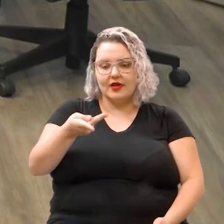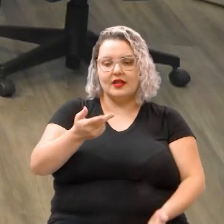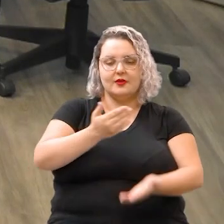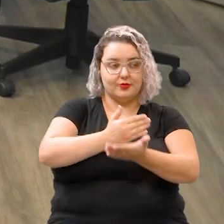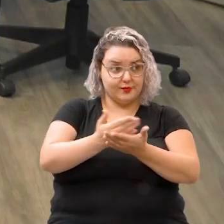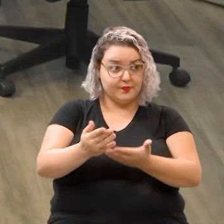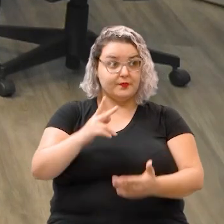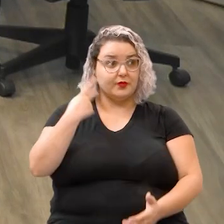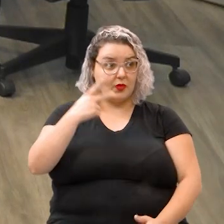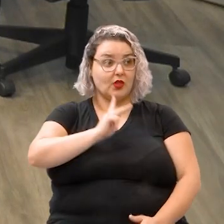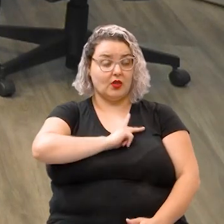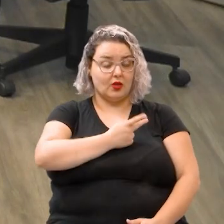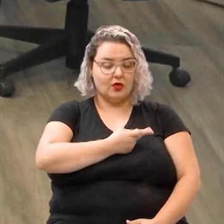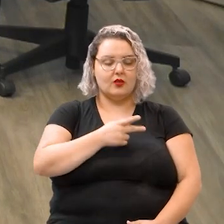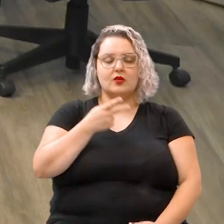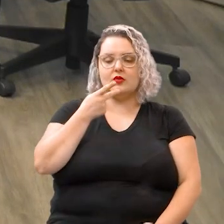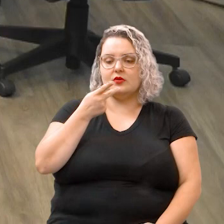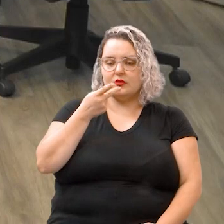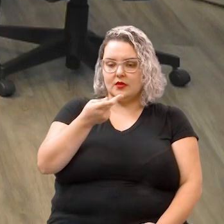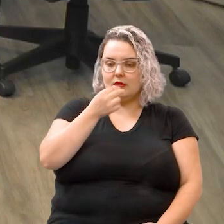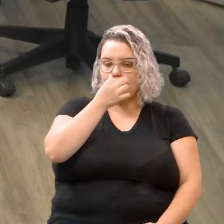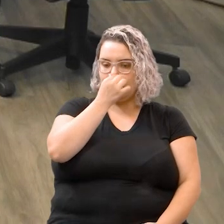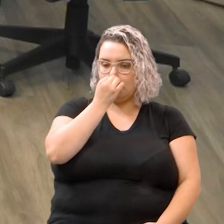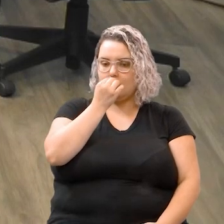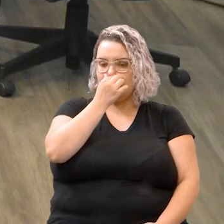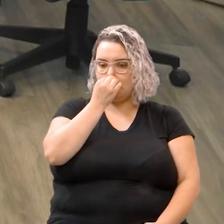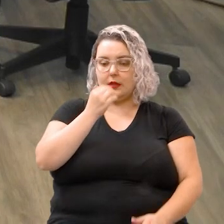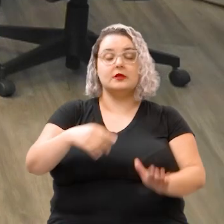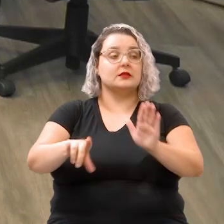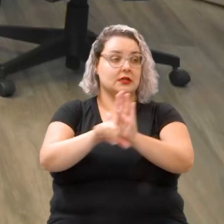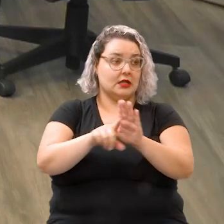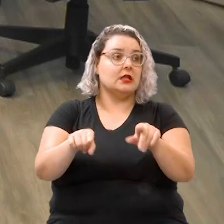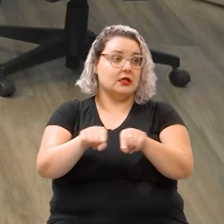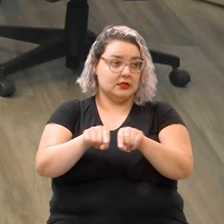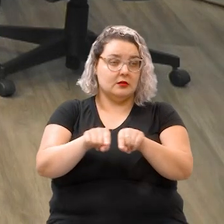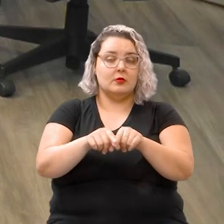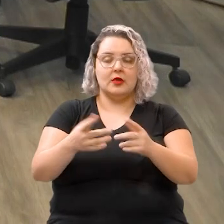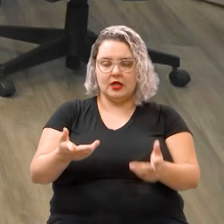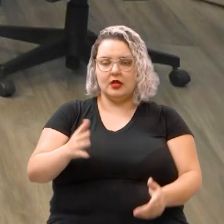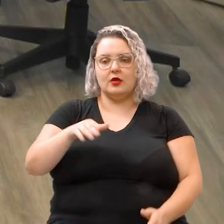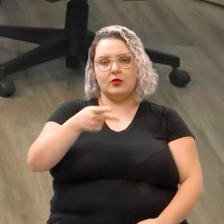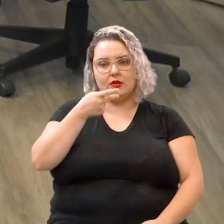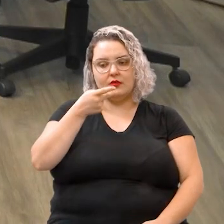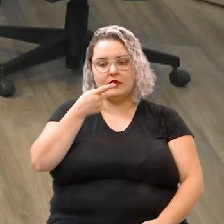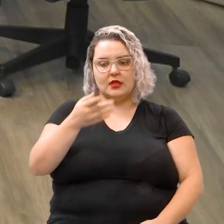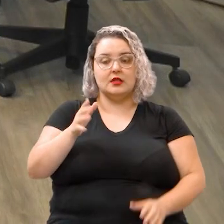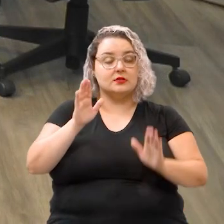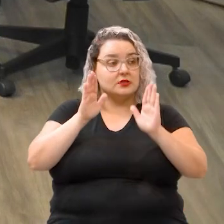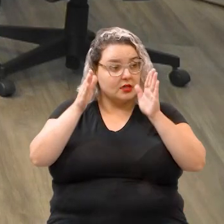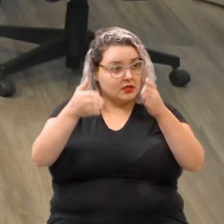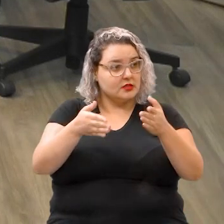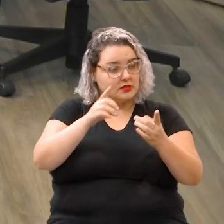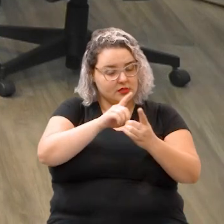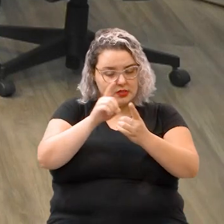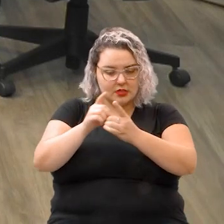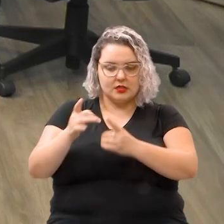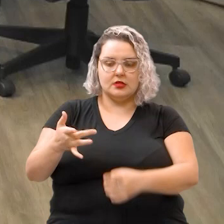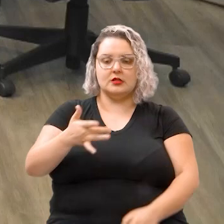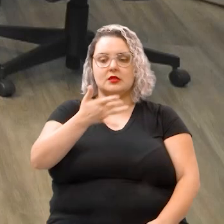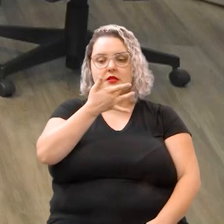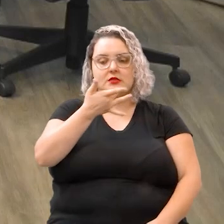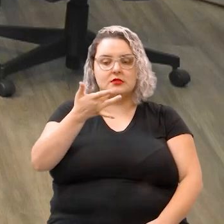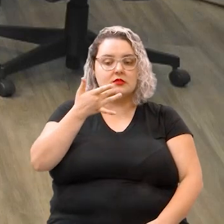comecinho, quando o vereador falou da questão da lei, inclusive, quando ele fala dessa atenção à saúde bucal das